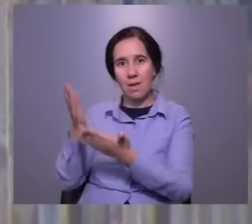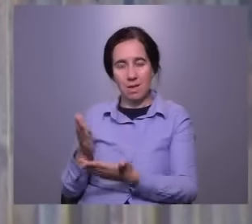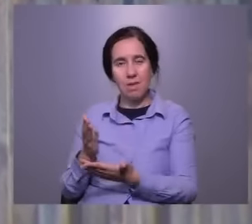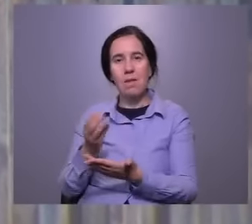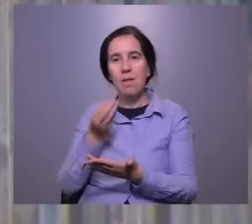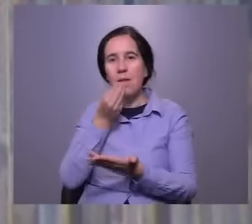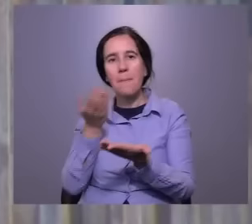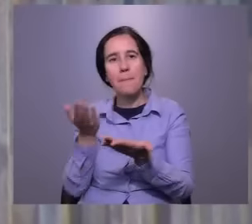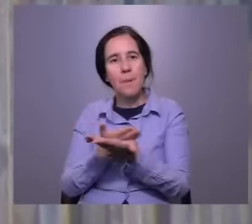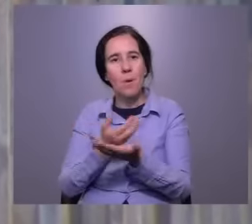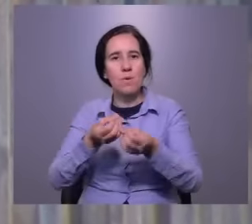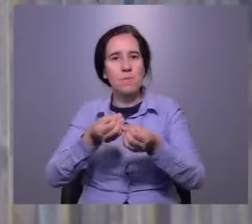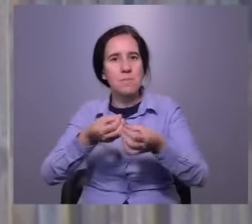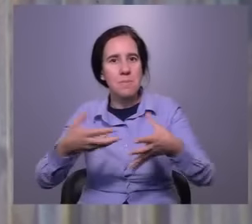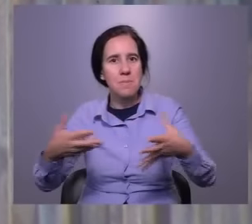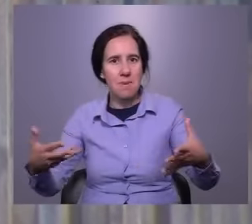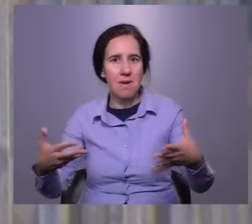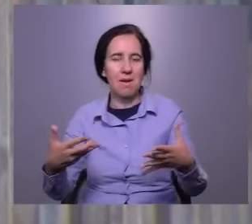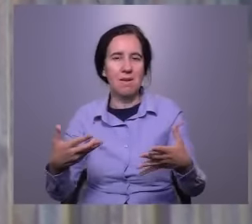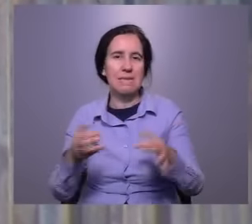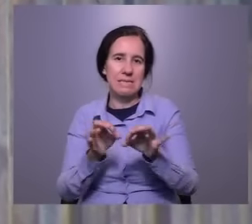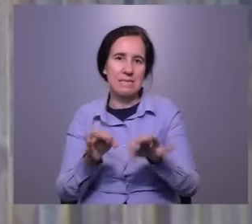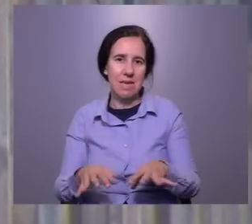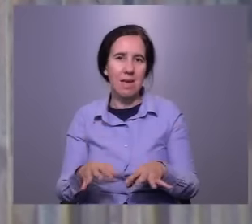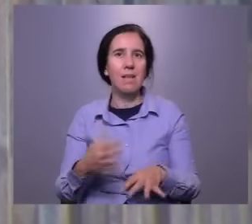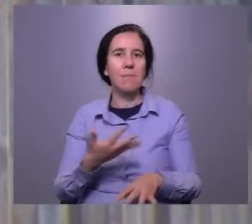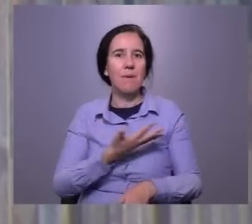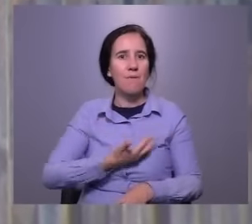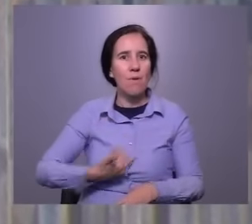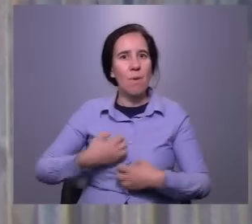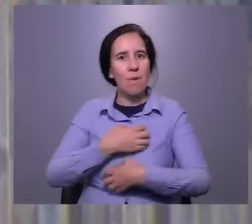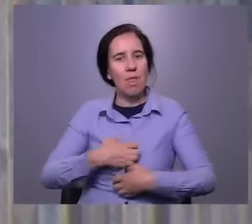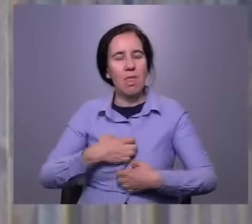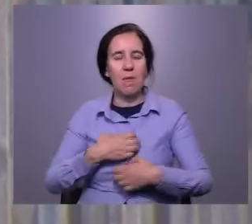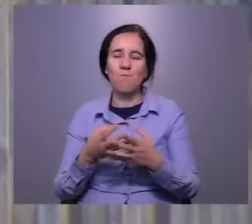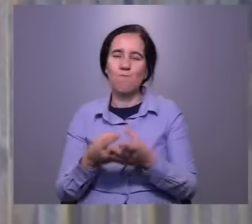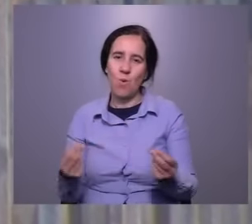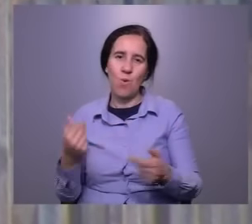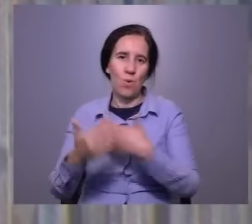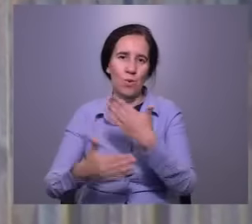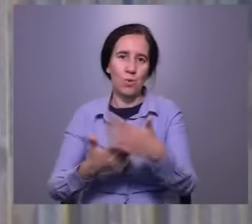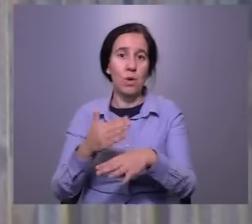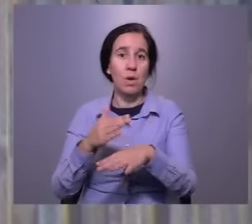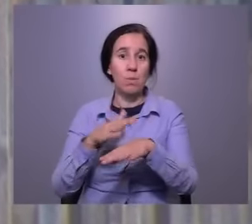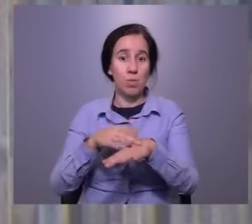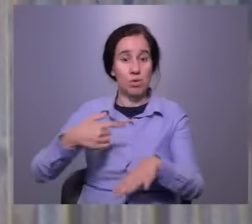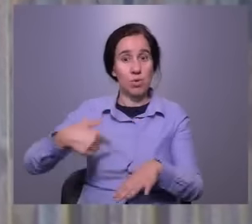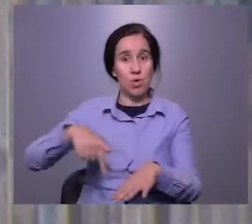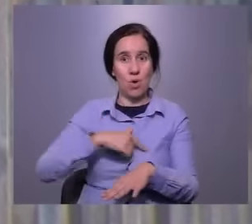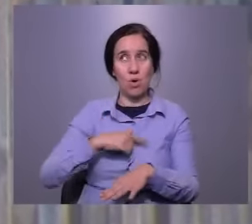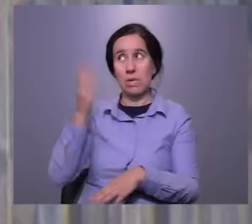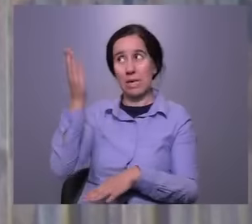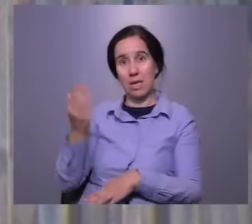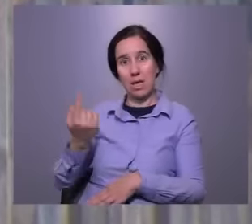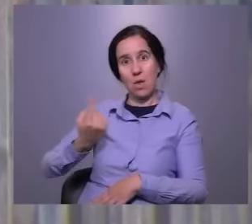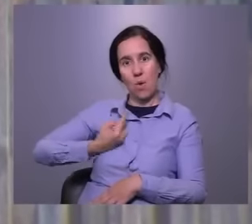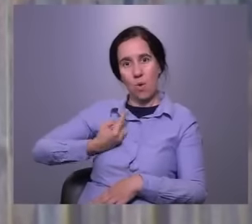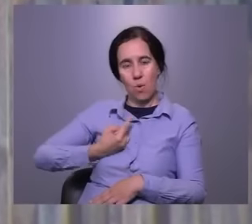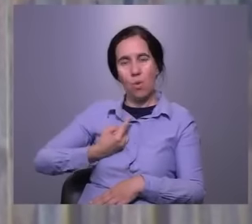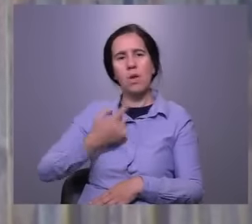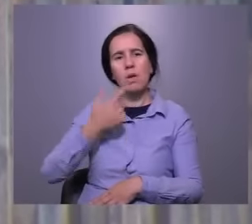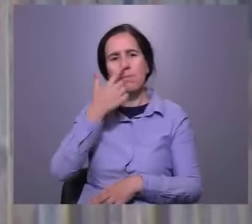nosso coração atento às necessidades dos outros e nos disponha à partilha, para que por meio de nós